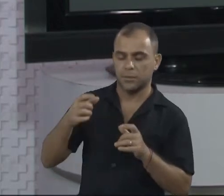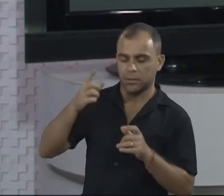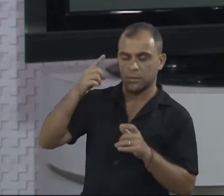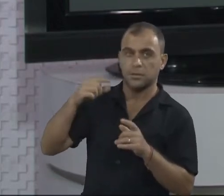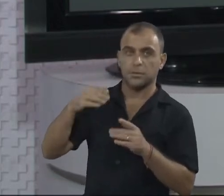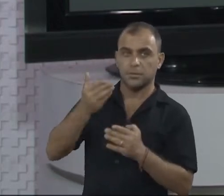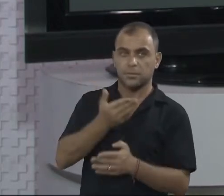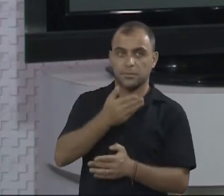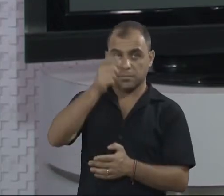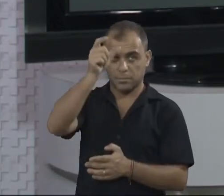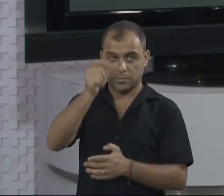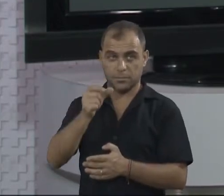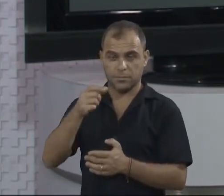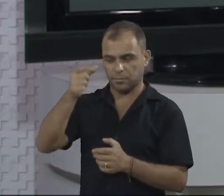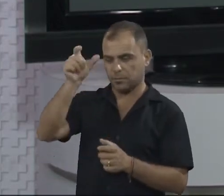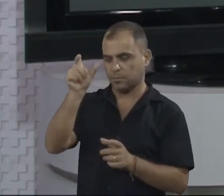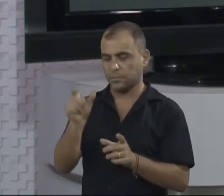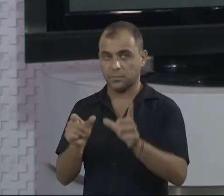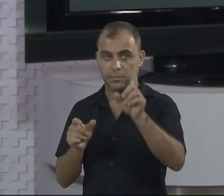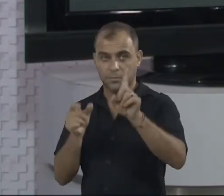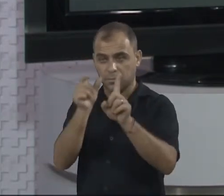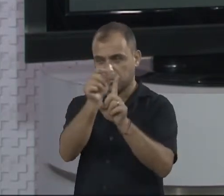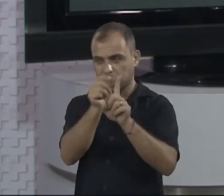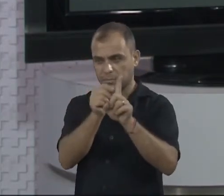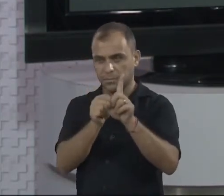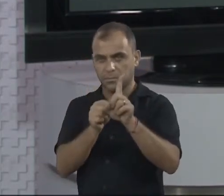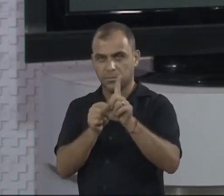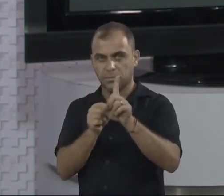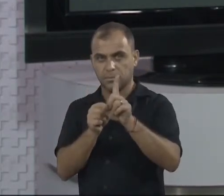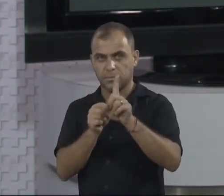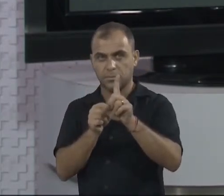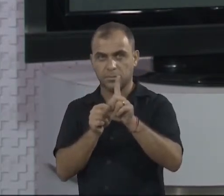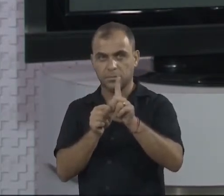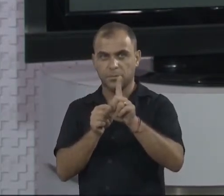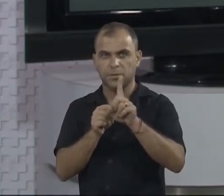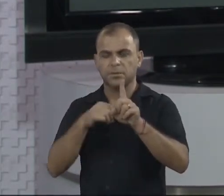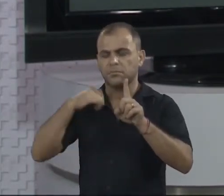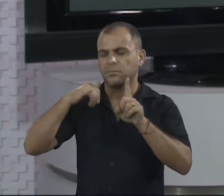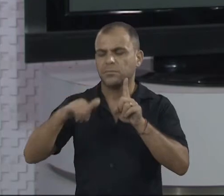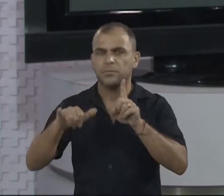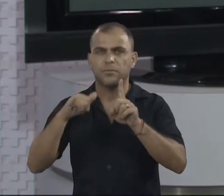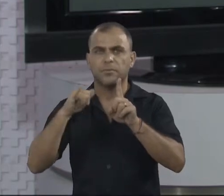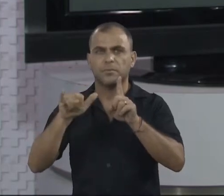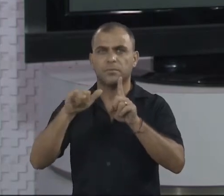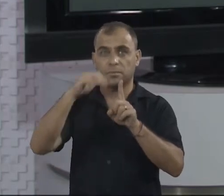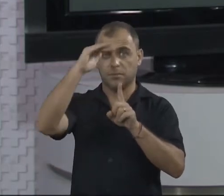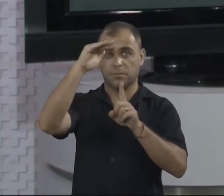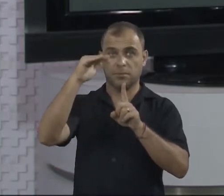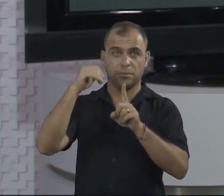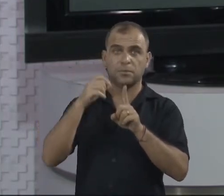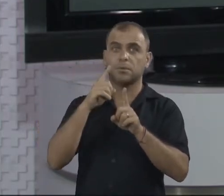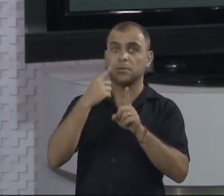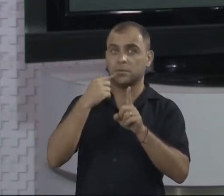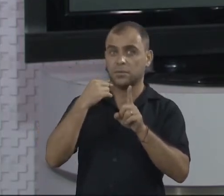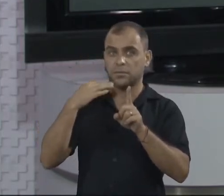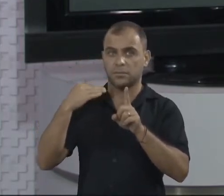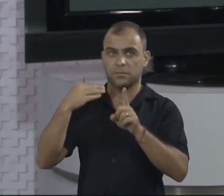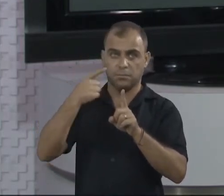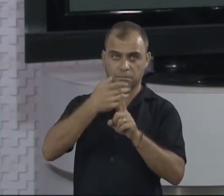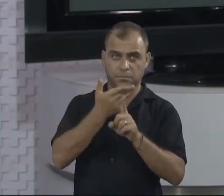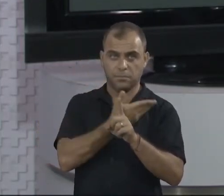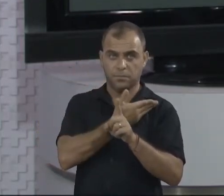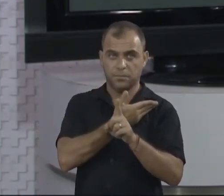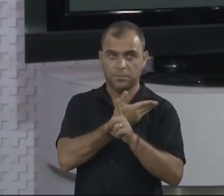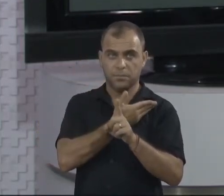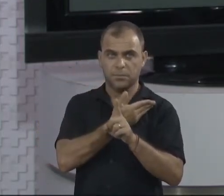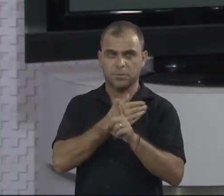medula espinal é encarregada, pessoal, de transmitir essas informações, tanto do sistema nervoso periférico